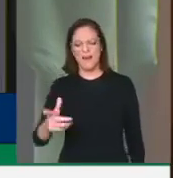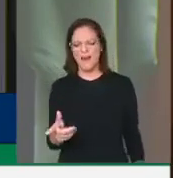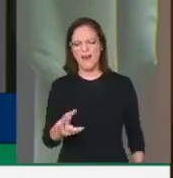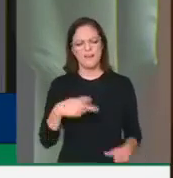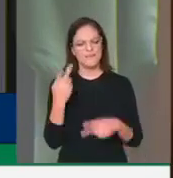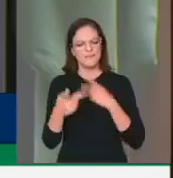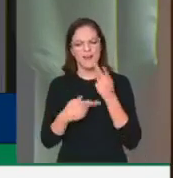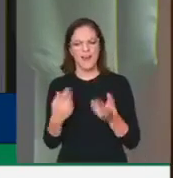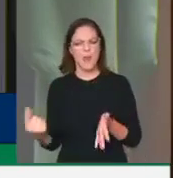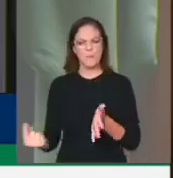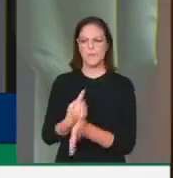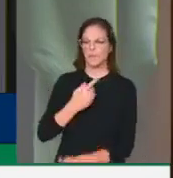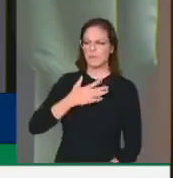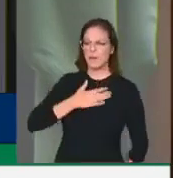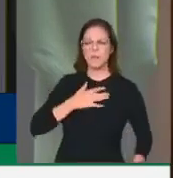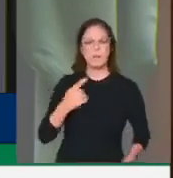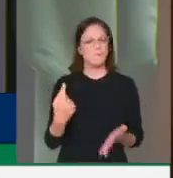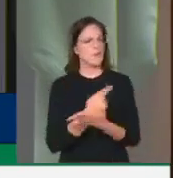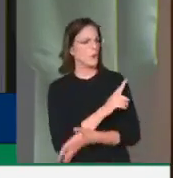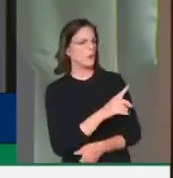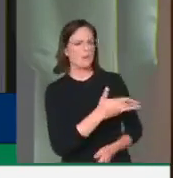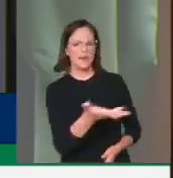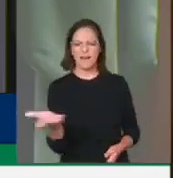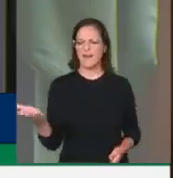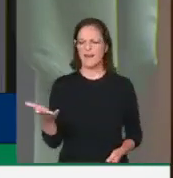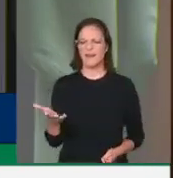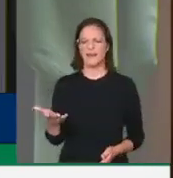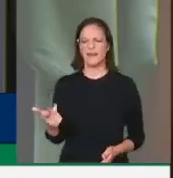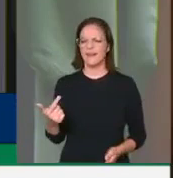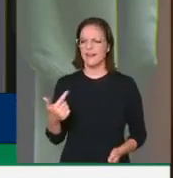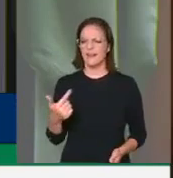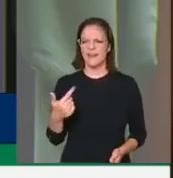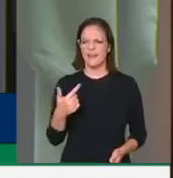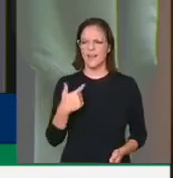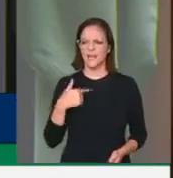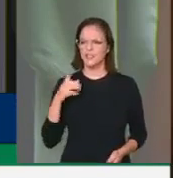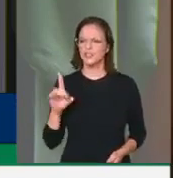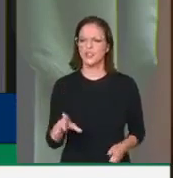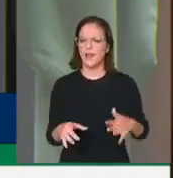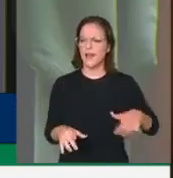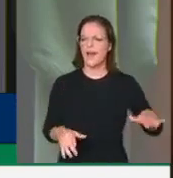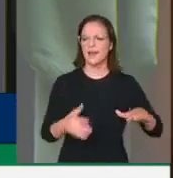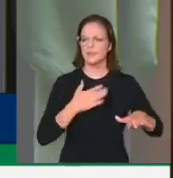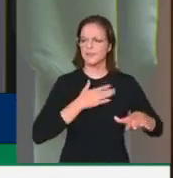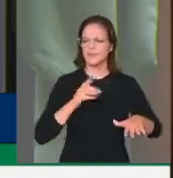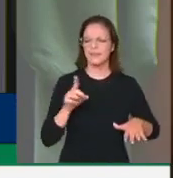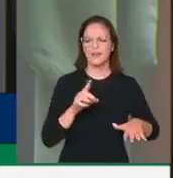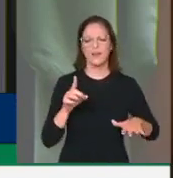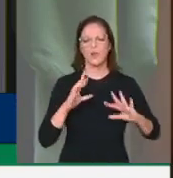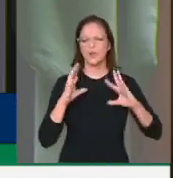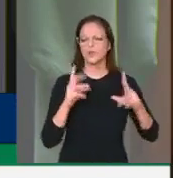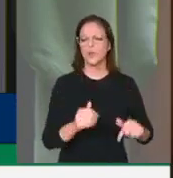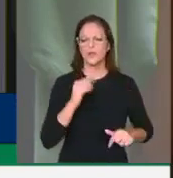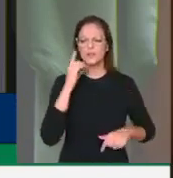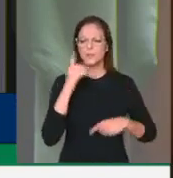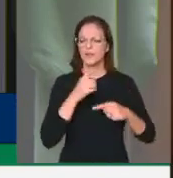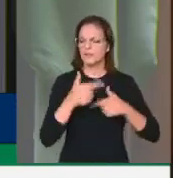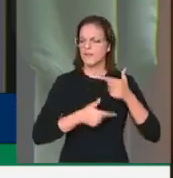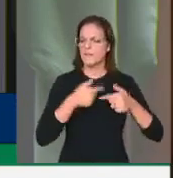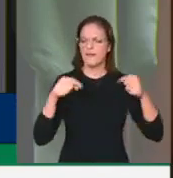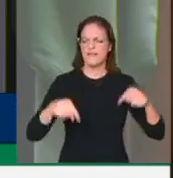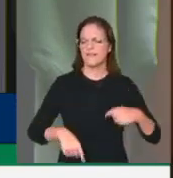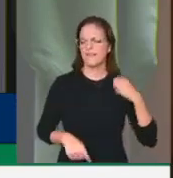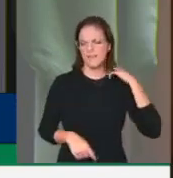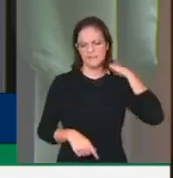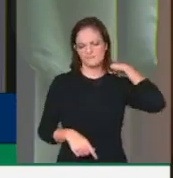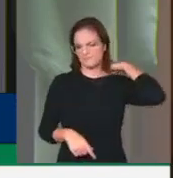questionamento a mim ou a qualquer deputado, e não estou defendendo só os deputados do meu campo político, que trabalharam nesse pacote.